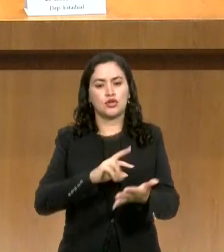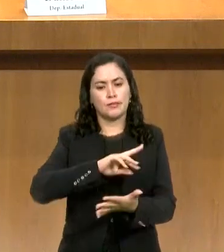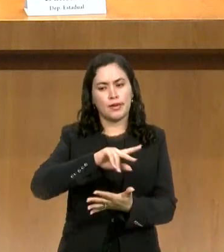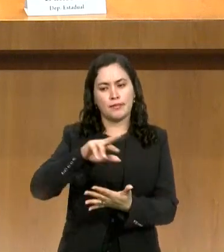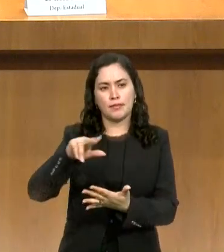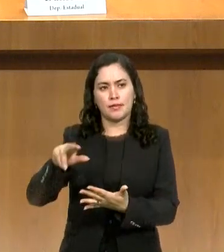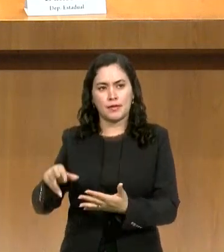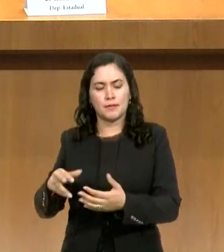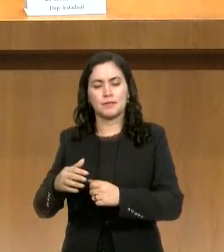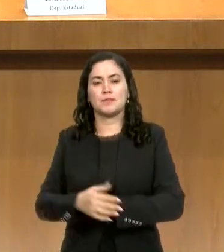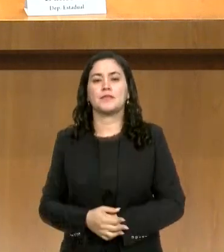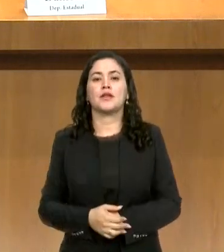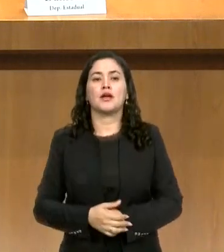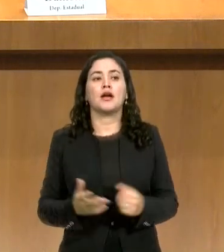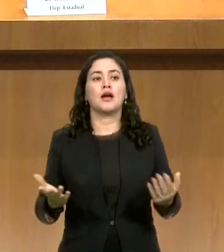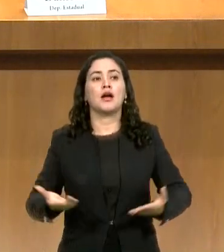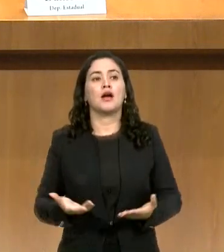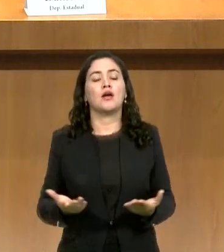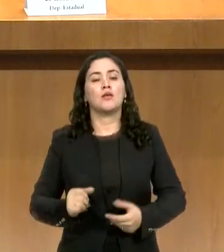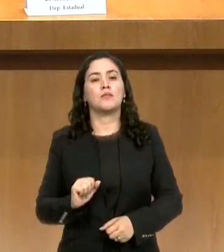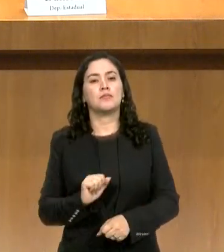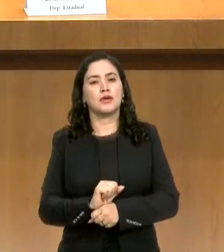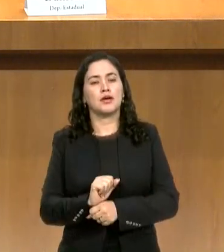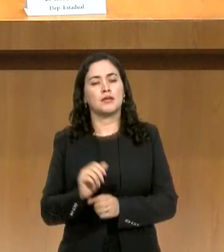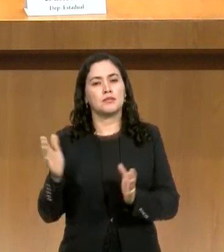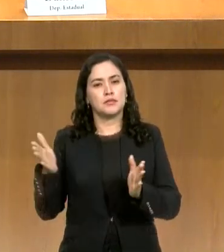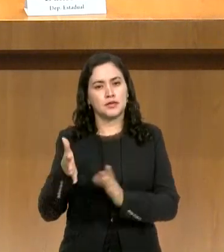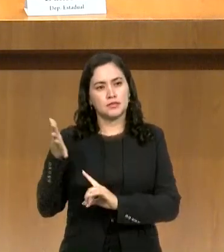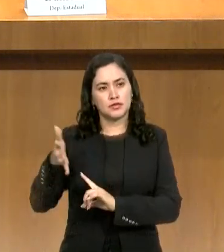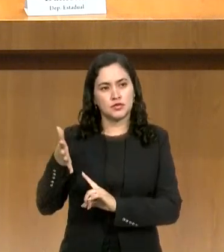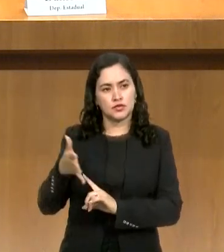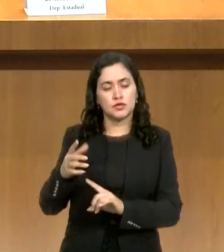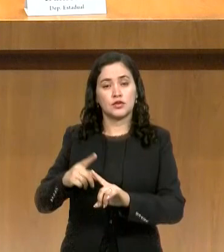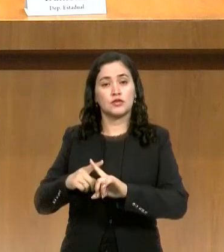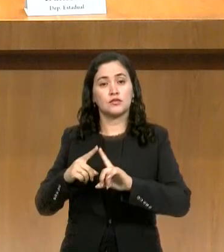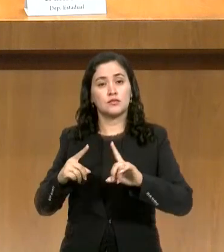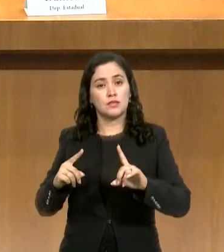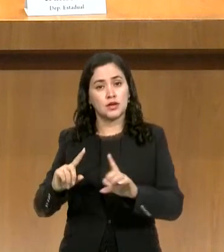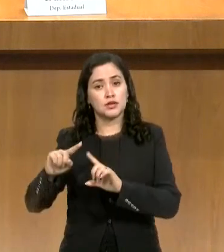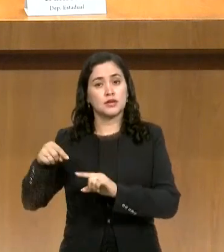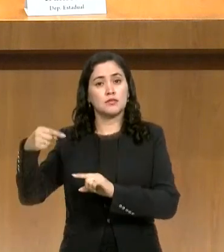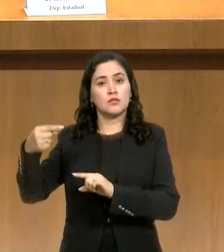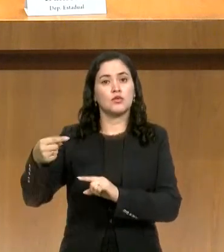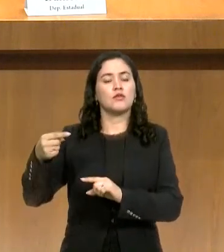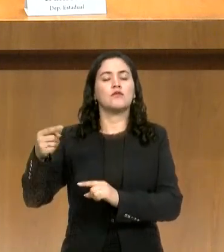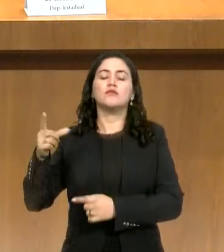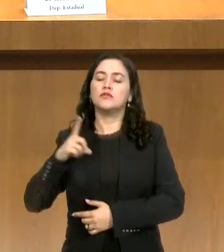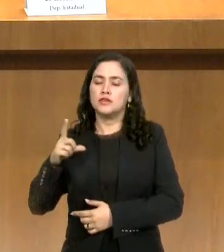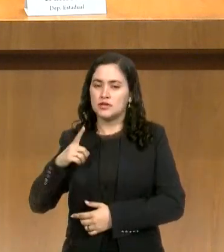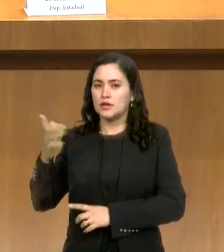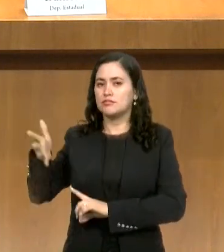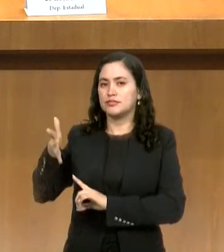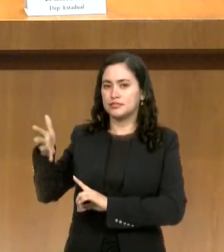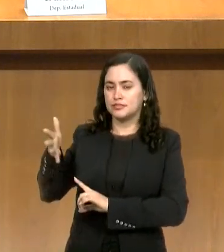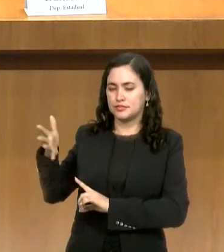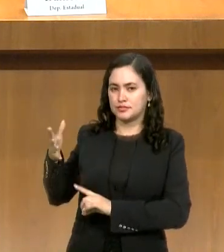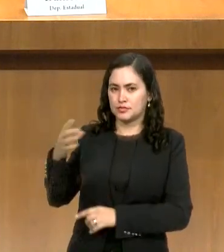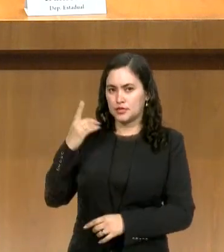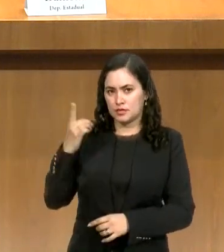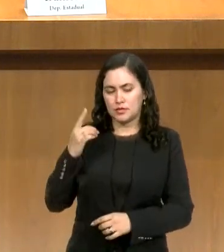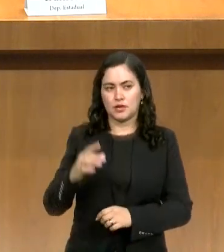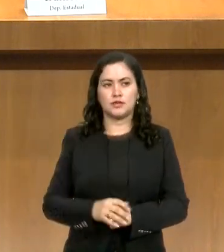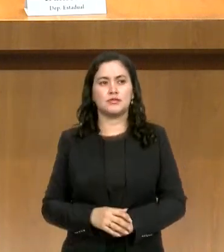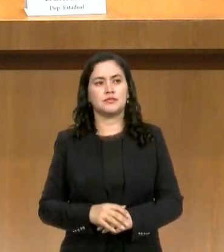próximo deputado sobe à tribuna para o pronunciamento. Ao lado dela está o deputado Antônio Pereira, que é o primeiro secretário da mesa diretora, também a deputada